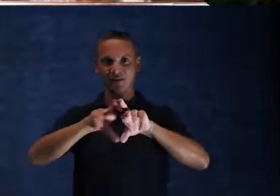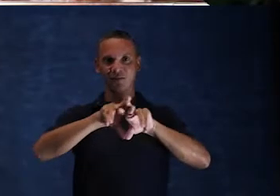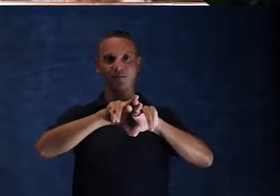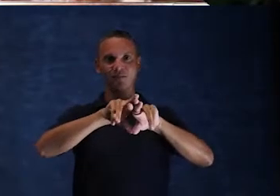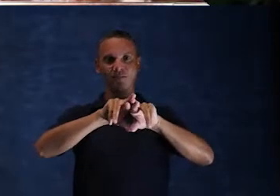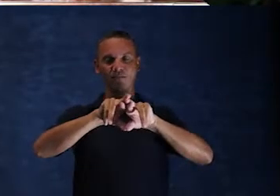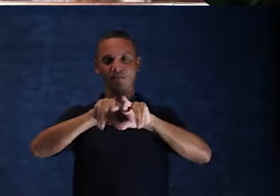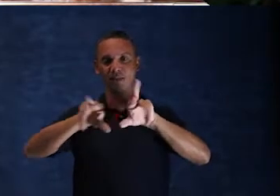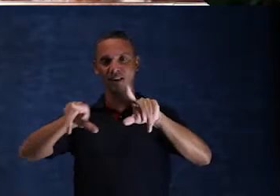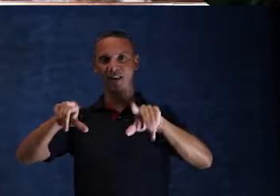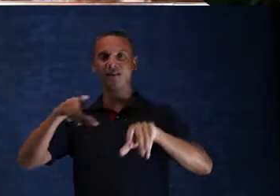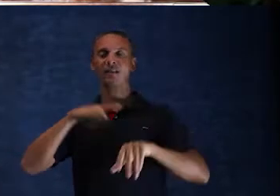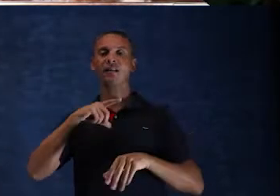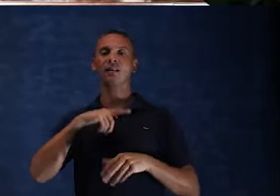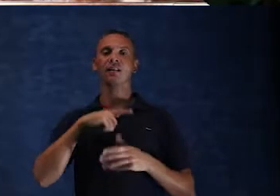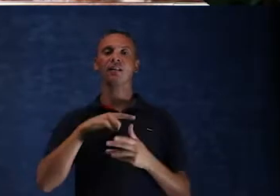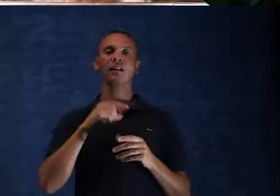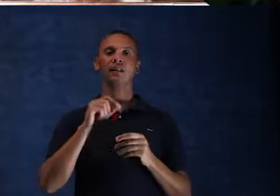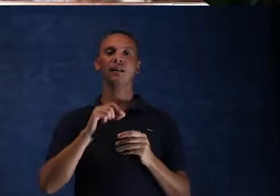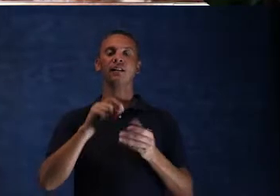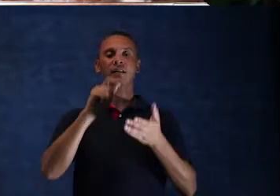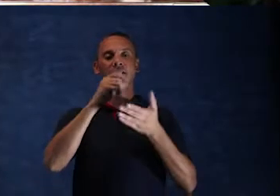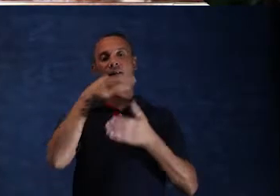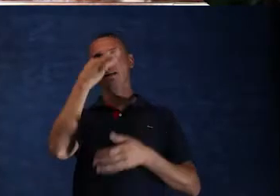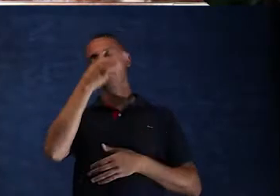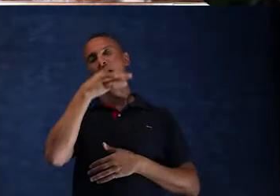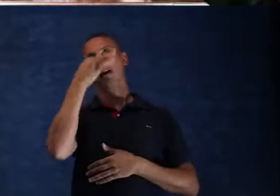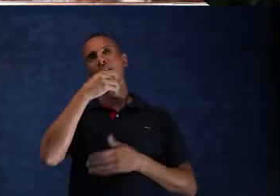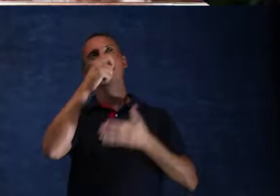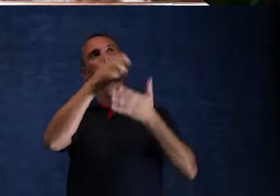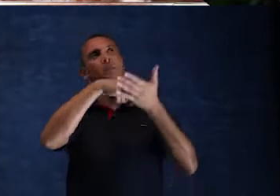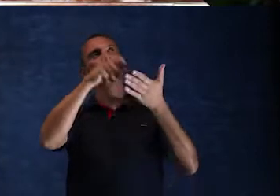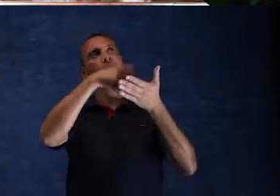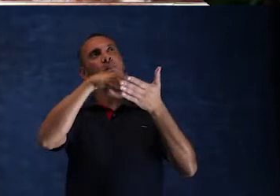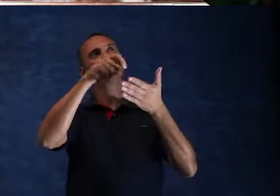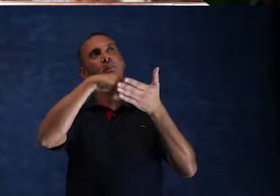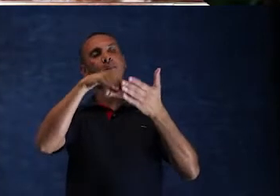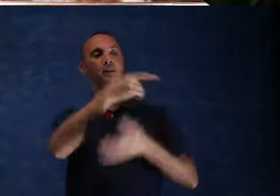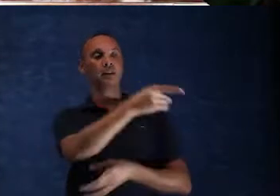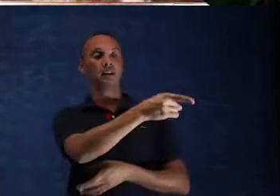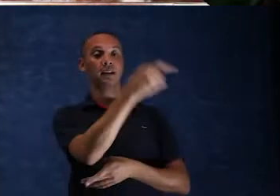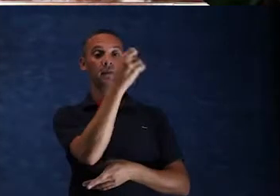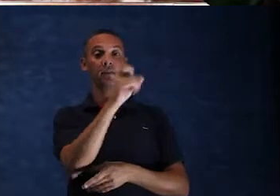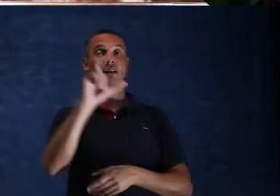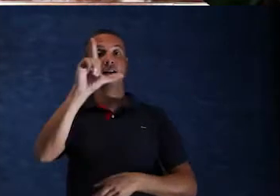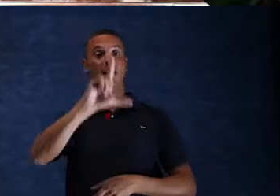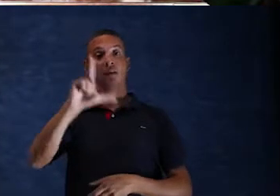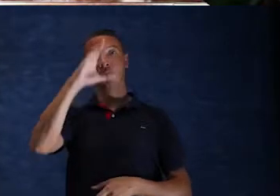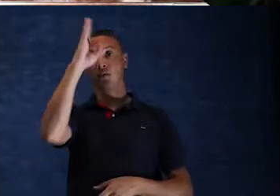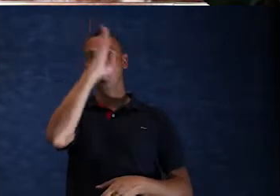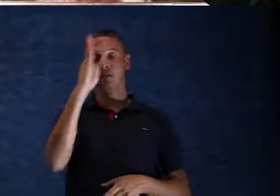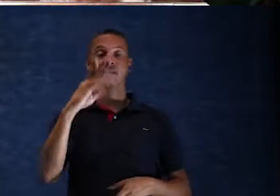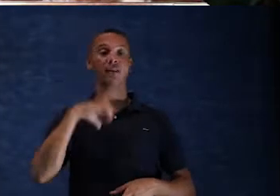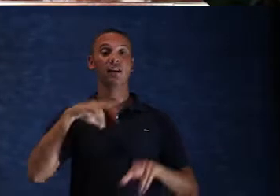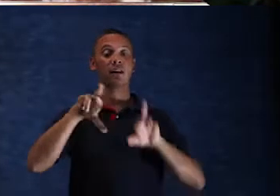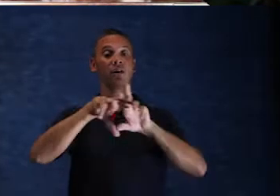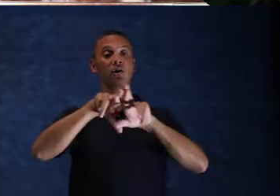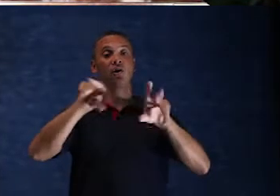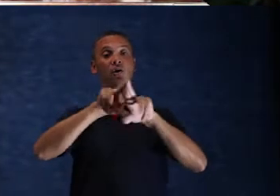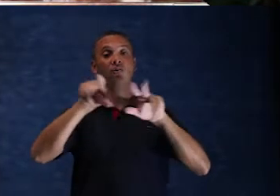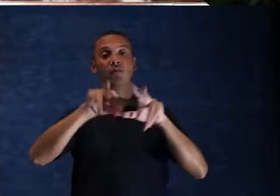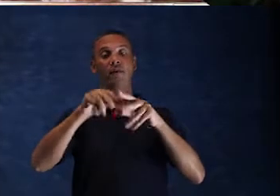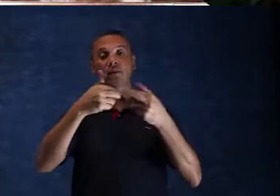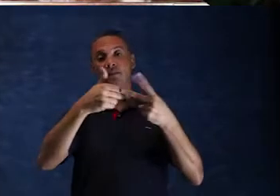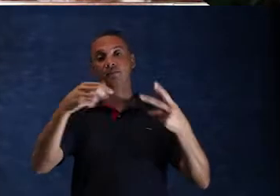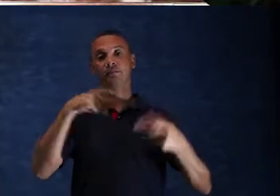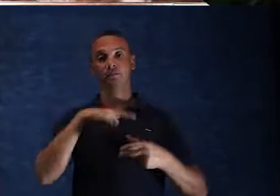né, de narrar, de falar sobre crimes na literatura brasileira contemporânea, que